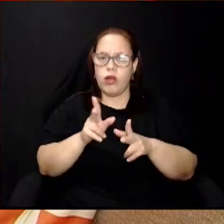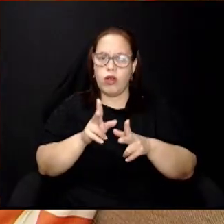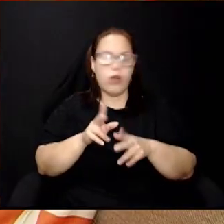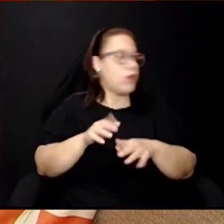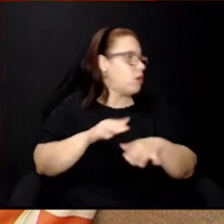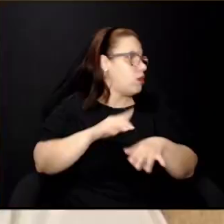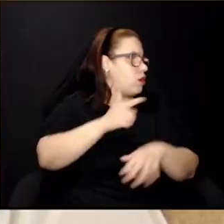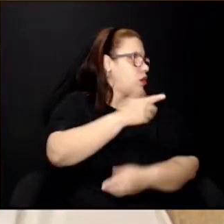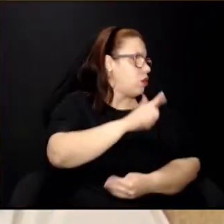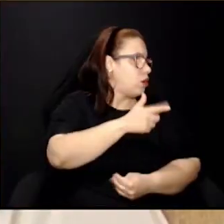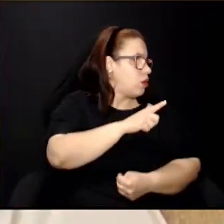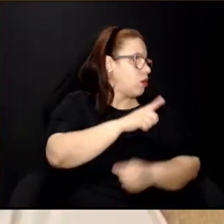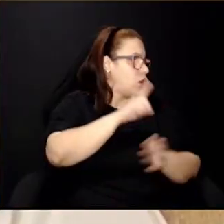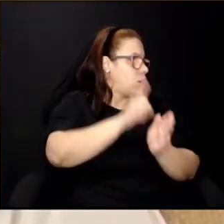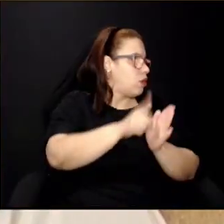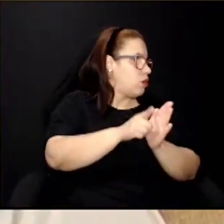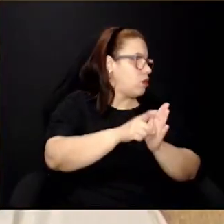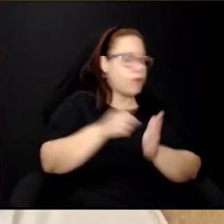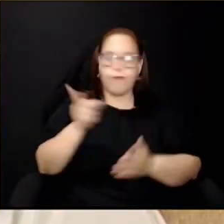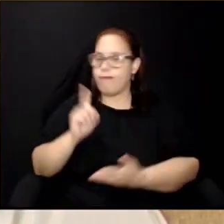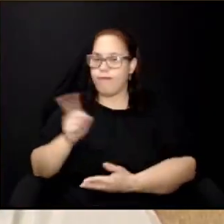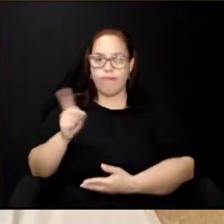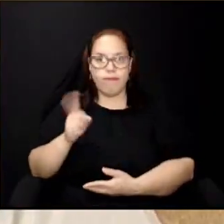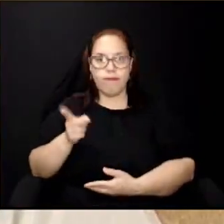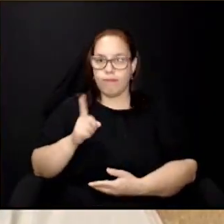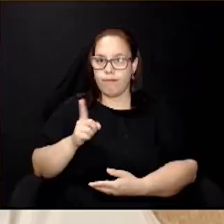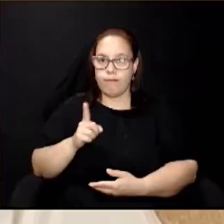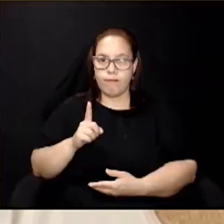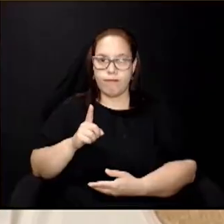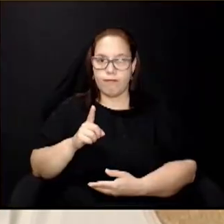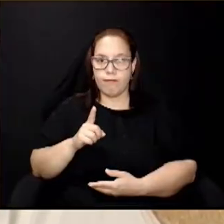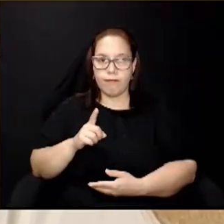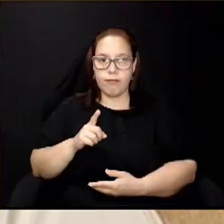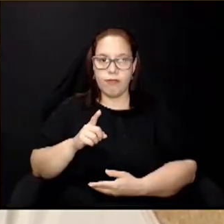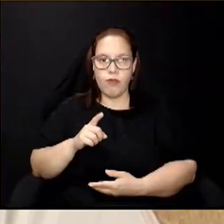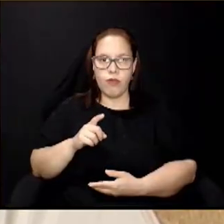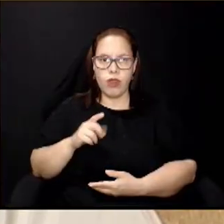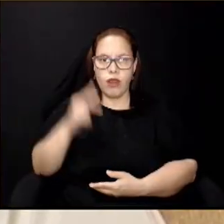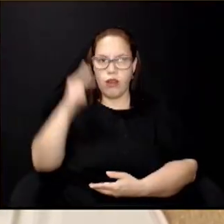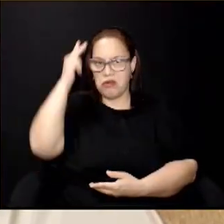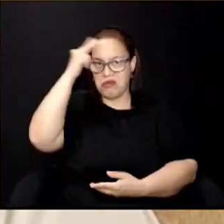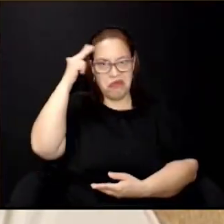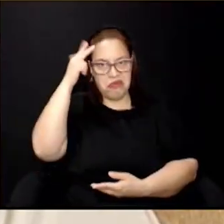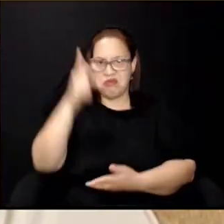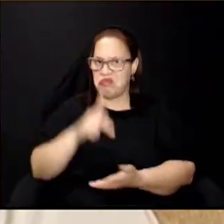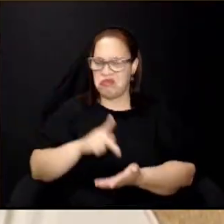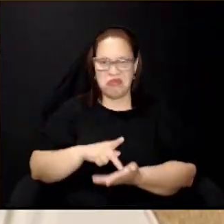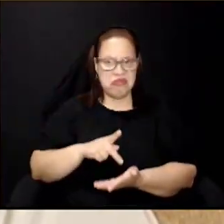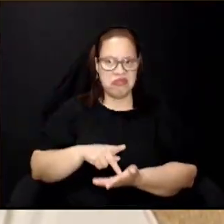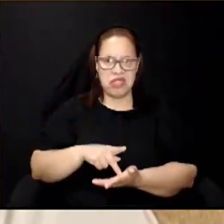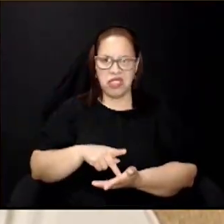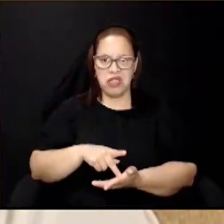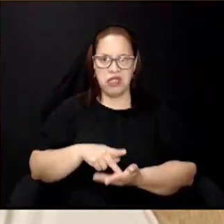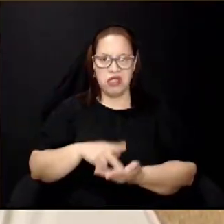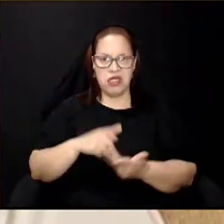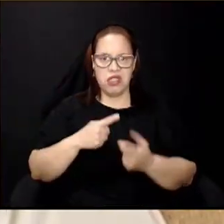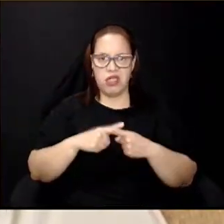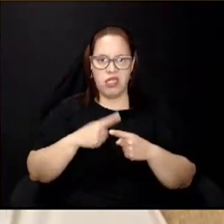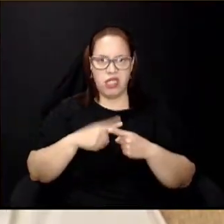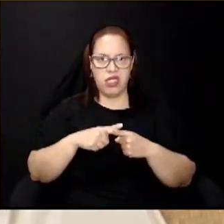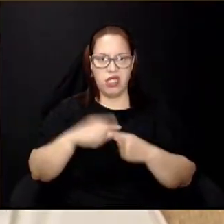o diagnóstico? Não tinha, eu não sonhava realmente, né? Porque a gente sabe que